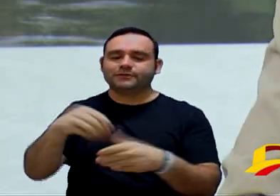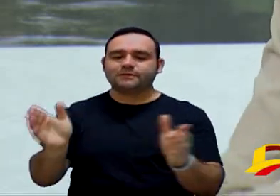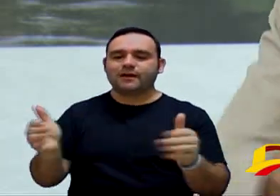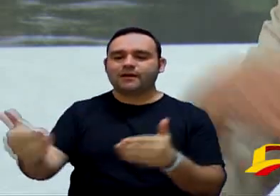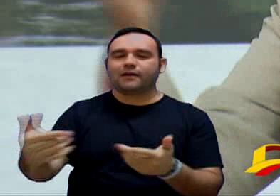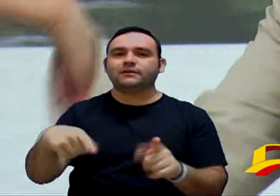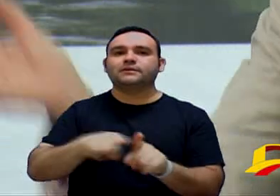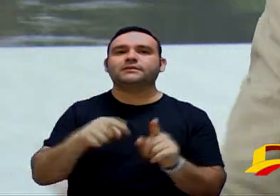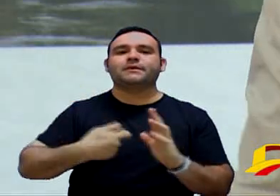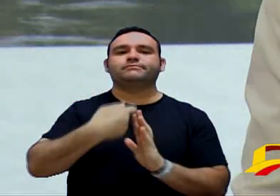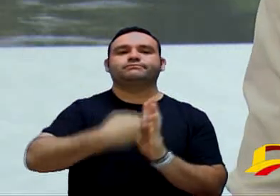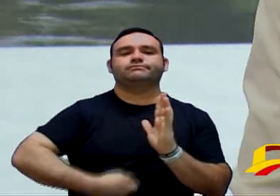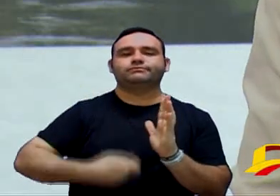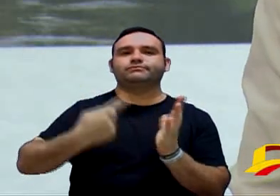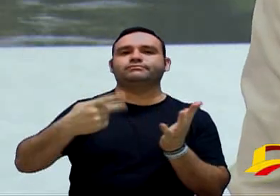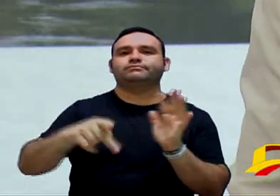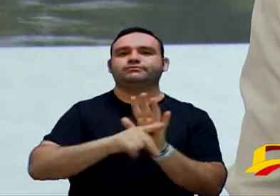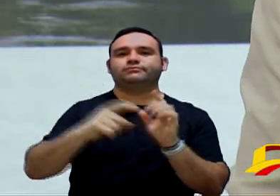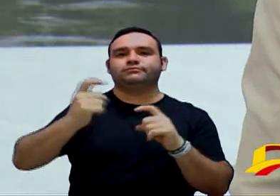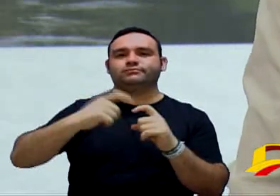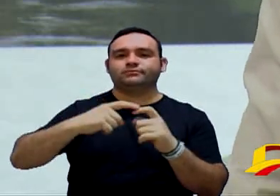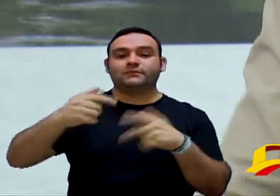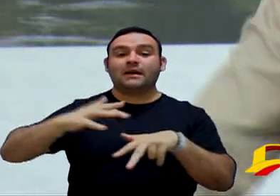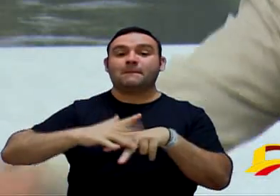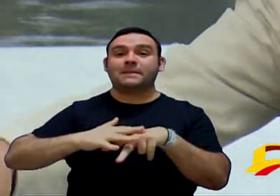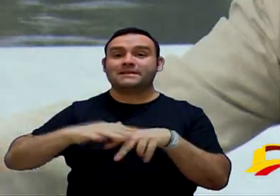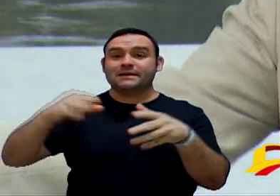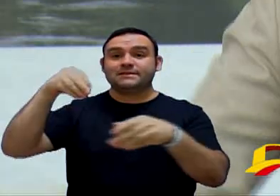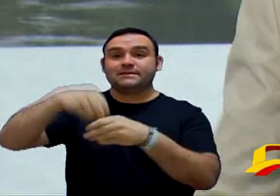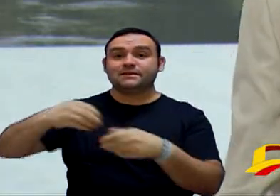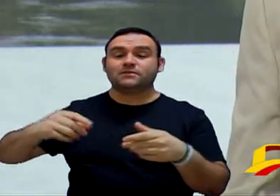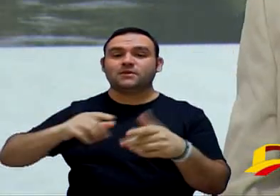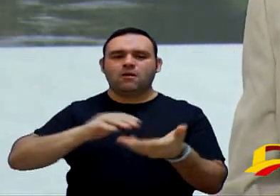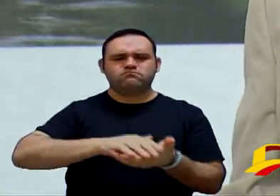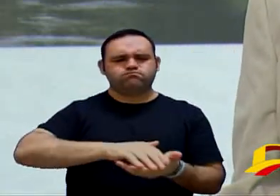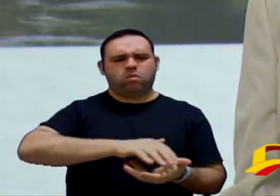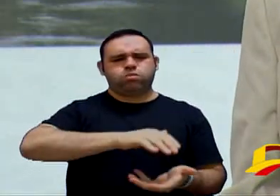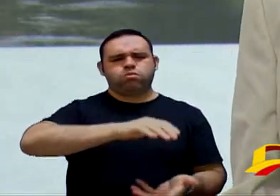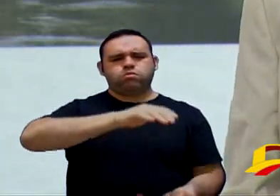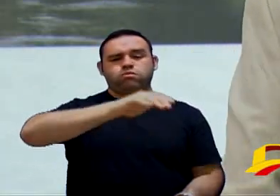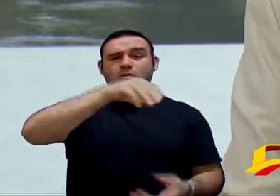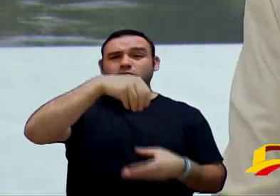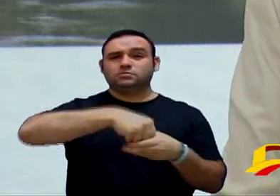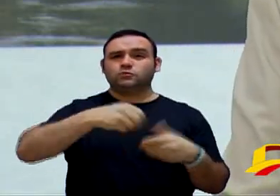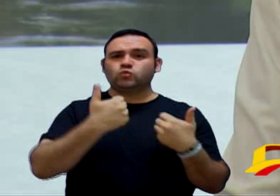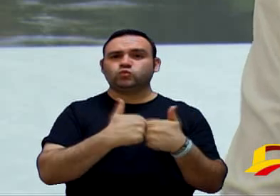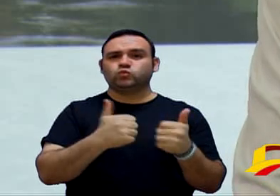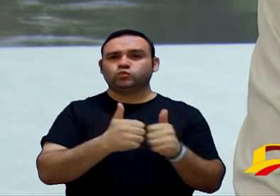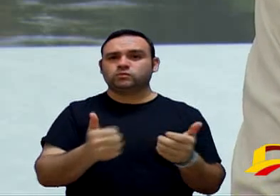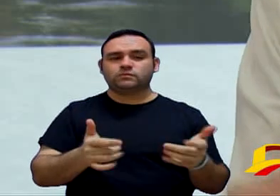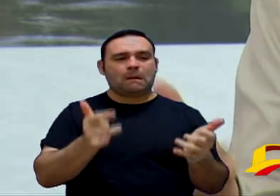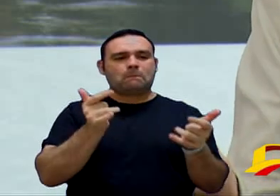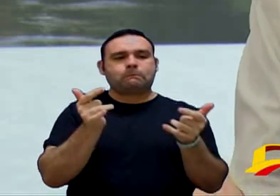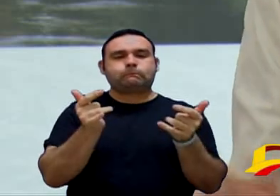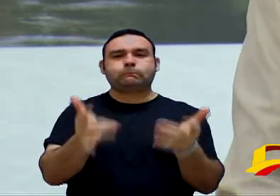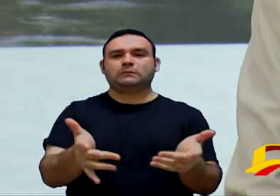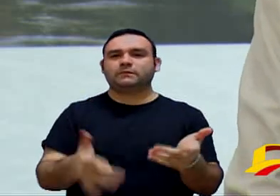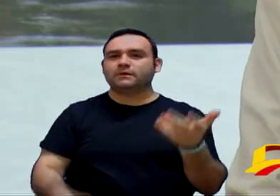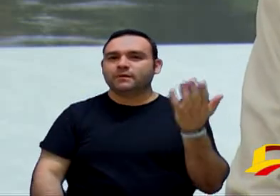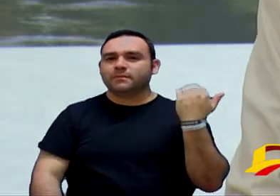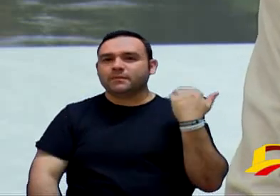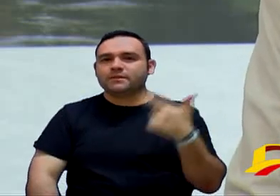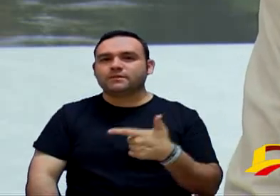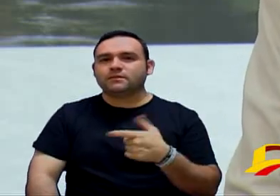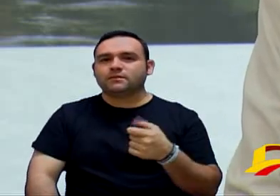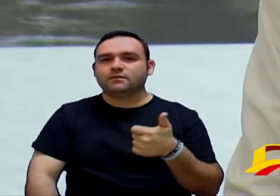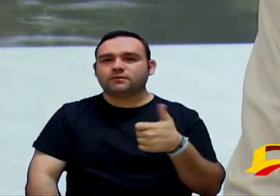prontuários de prontuários de paciente pilhas de prontuários dentro do ônibus jogado lá desde